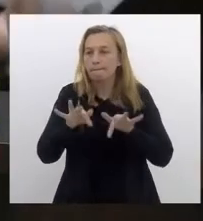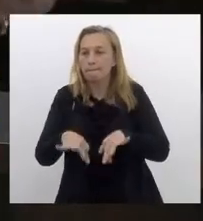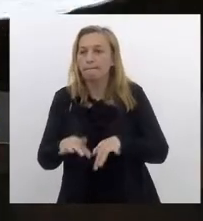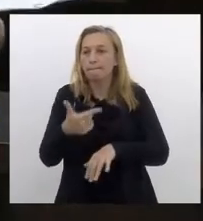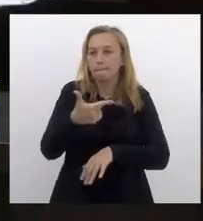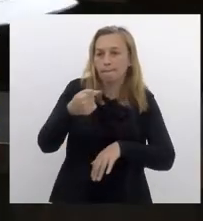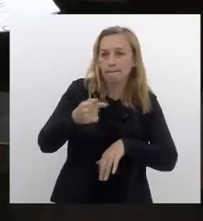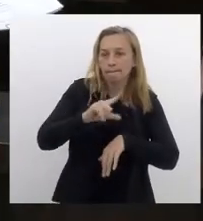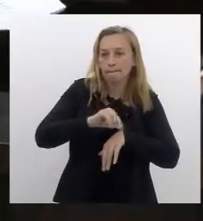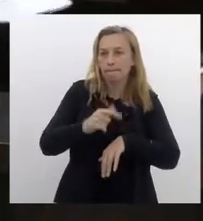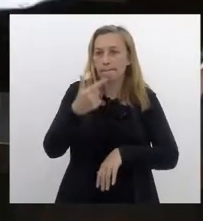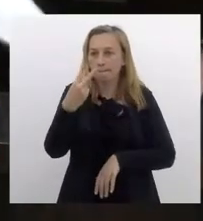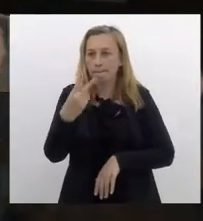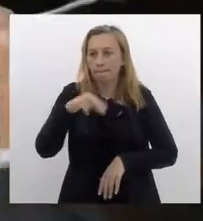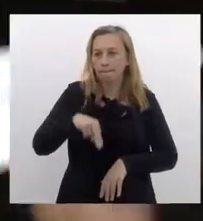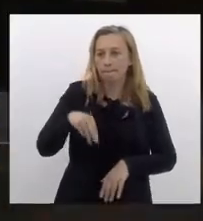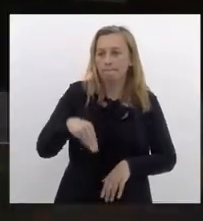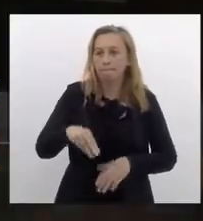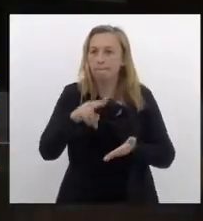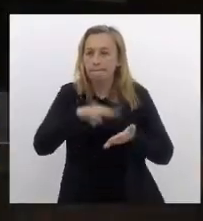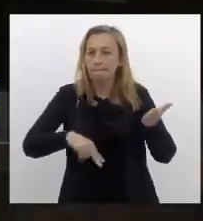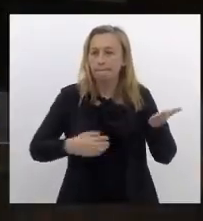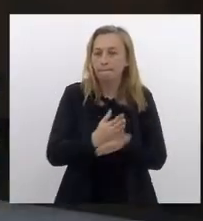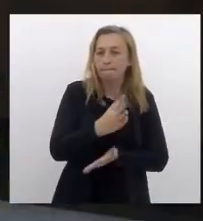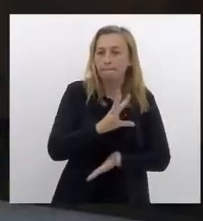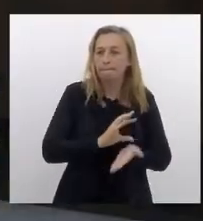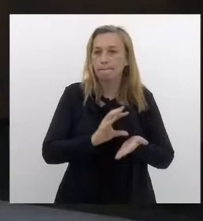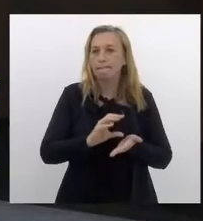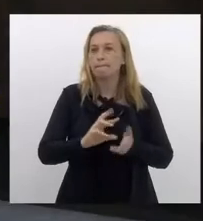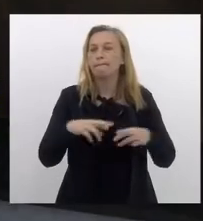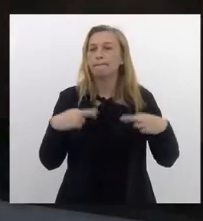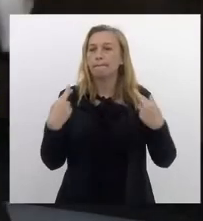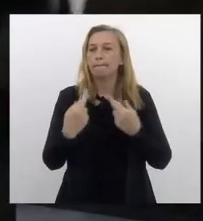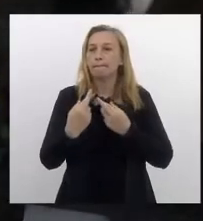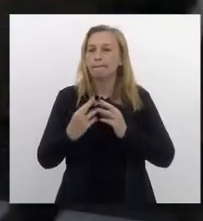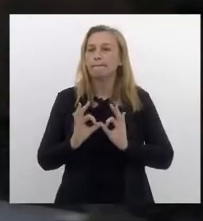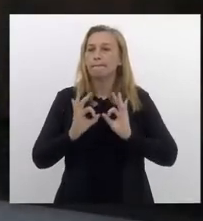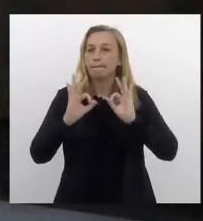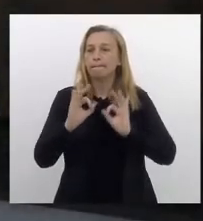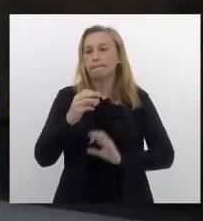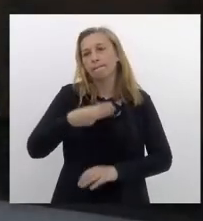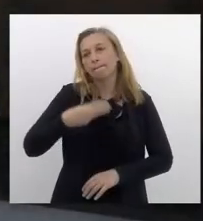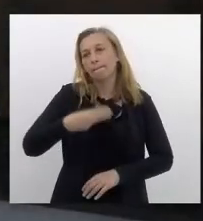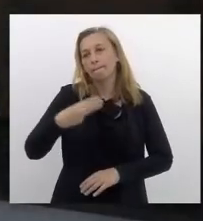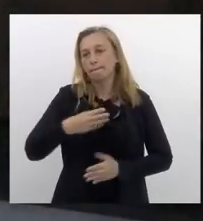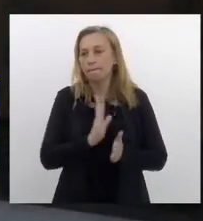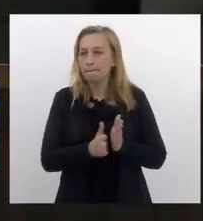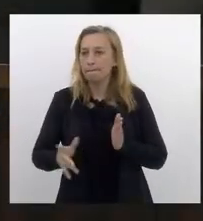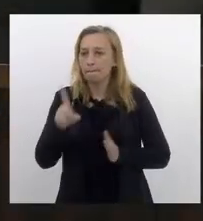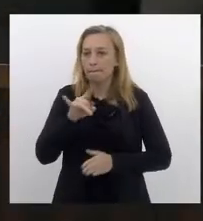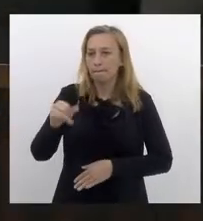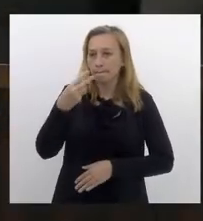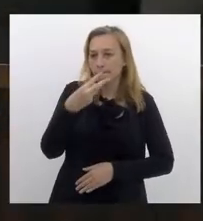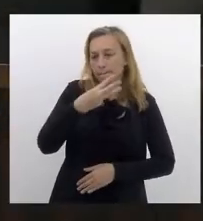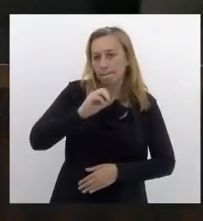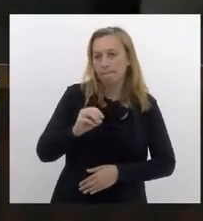17 horas e 2 minutos. Lida e aprovada a ata, passa-se a ordem da terceira sessão extraordinária do dia 30 de